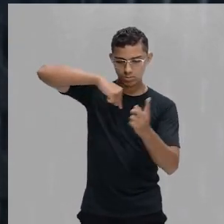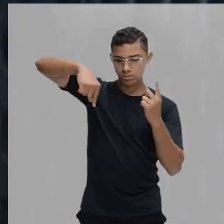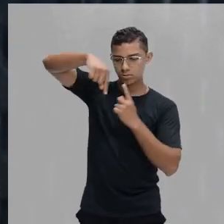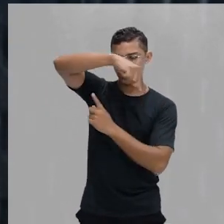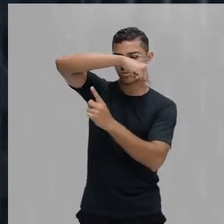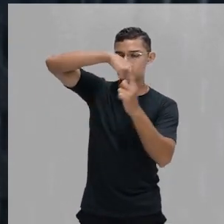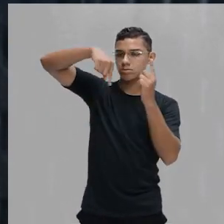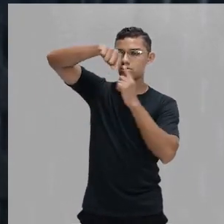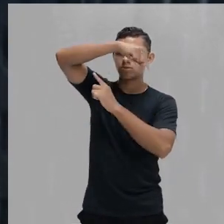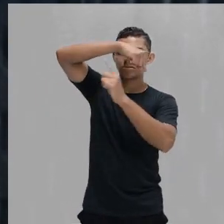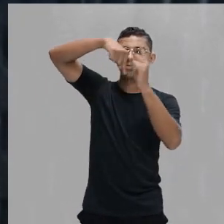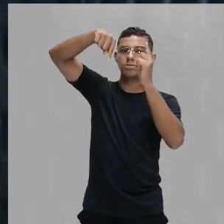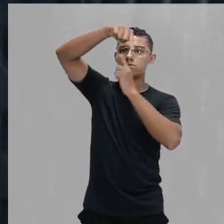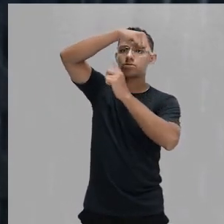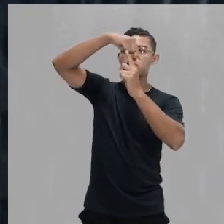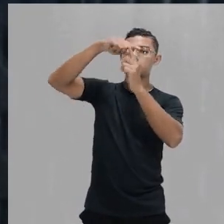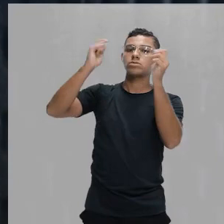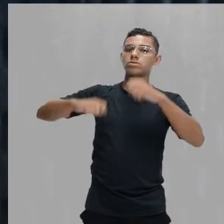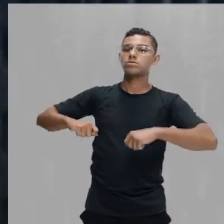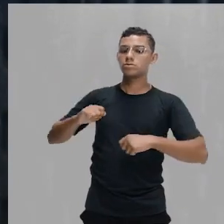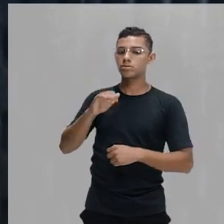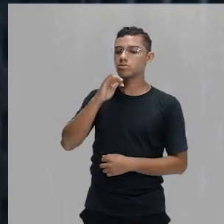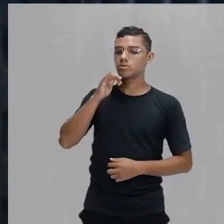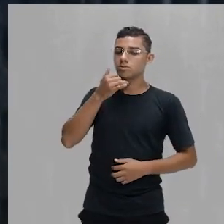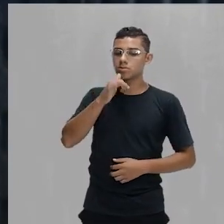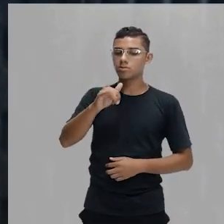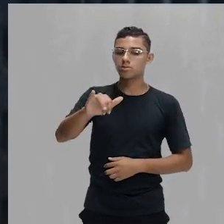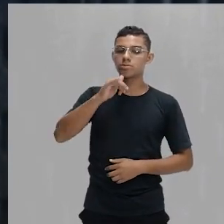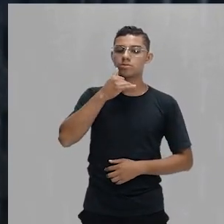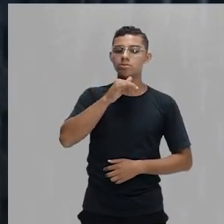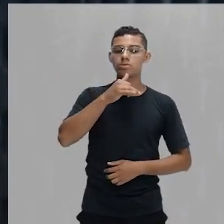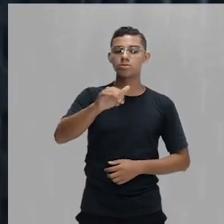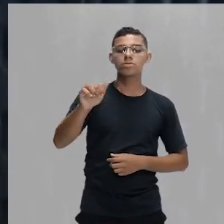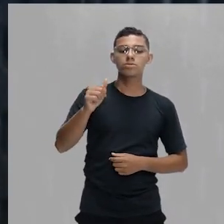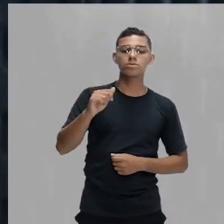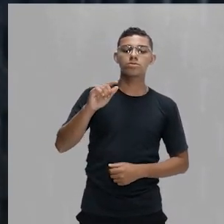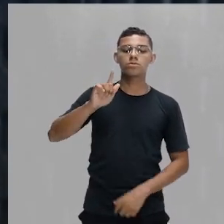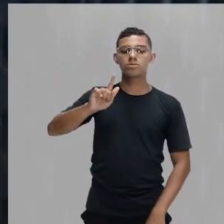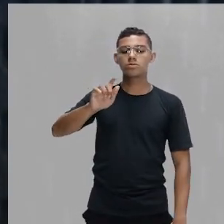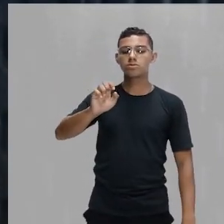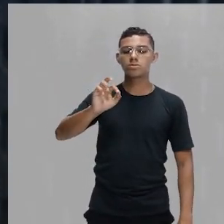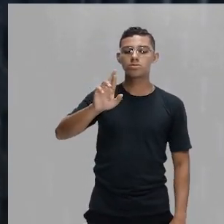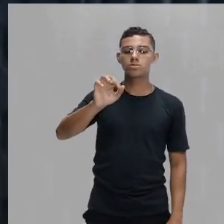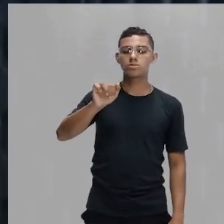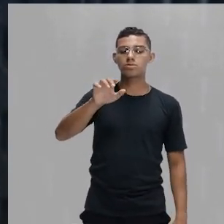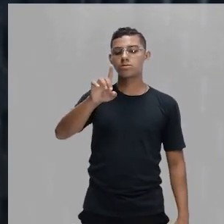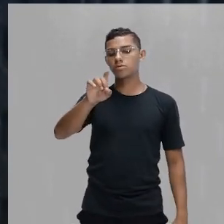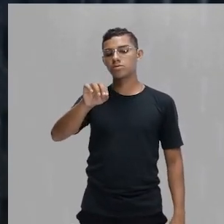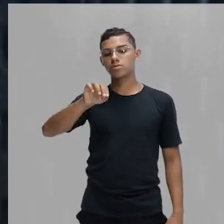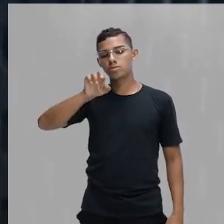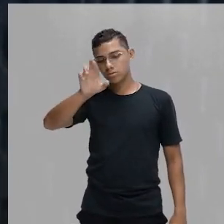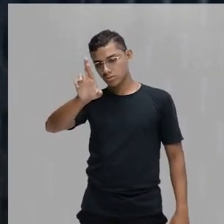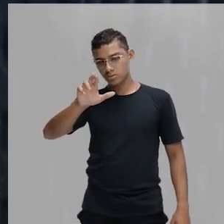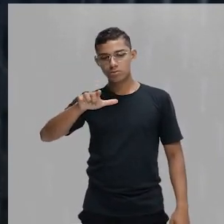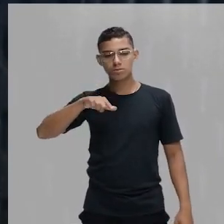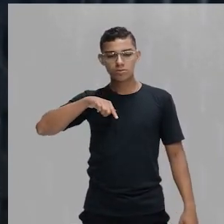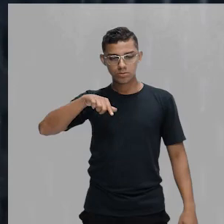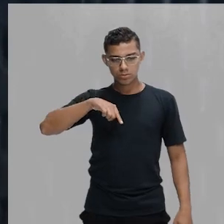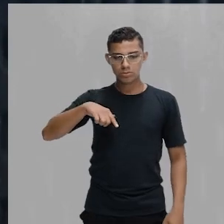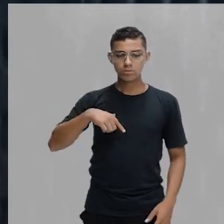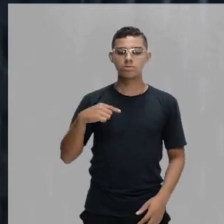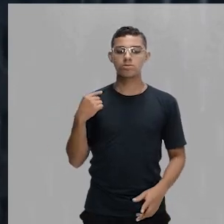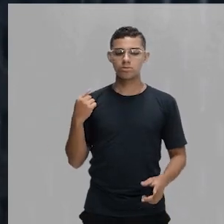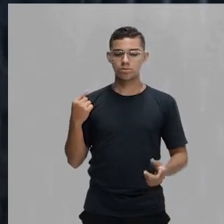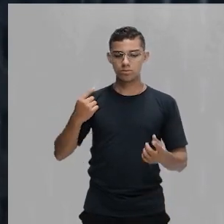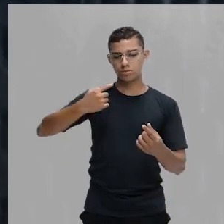vai ter aí uma quantidade de energia elétrica sendo criada, justamente por este